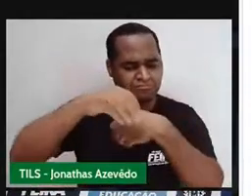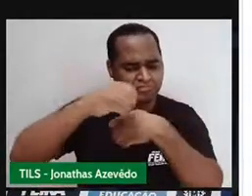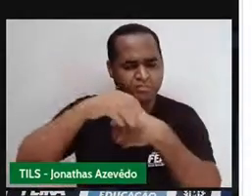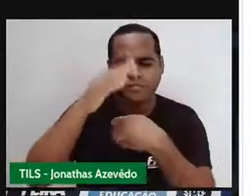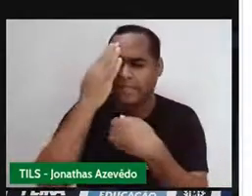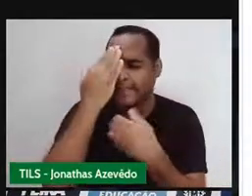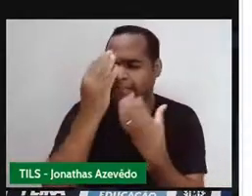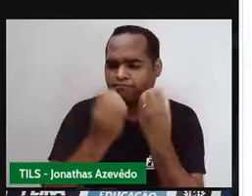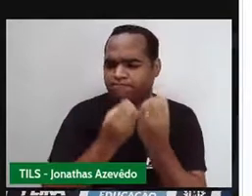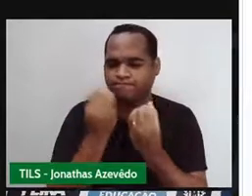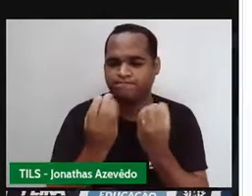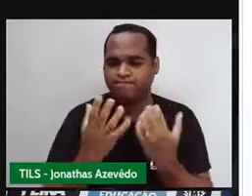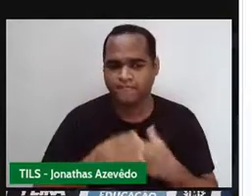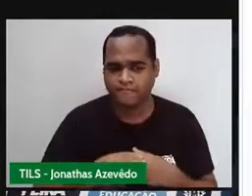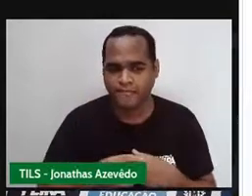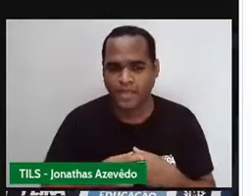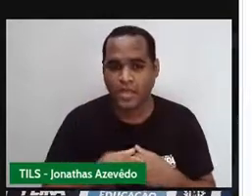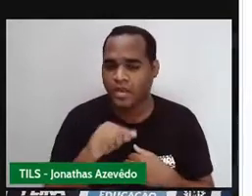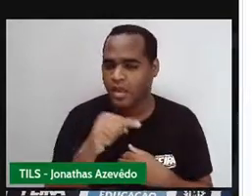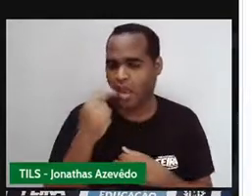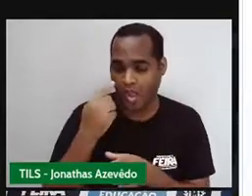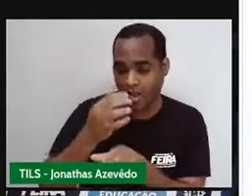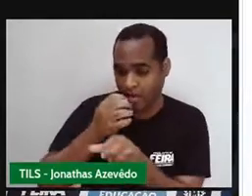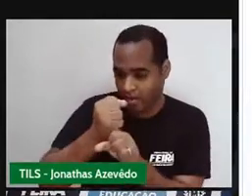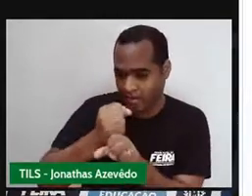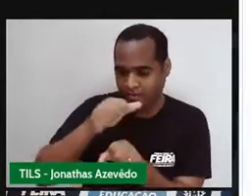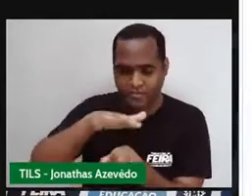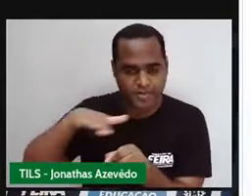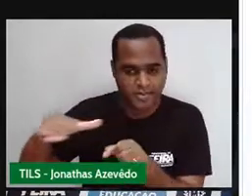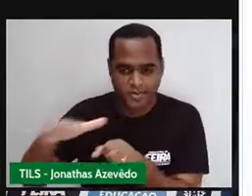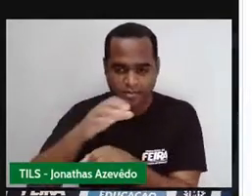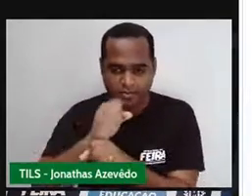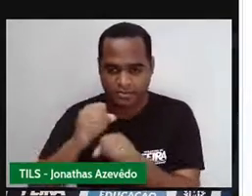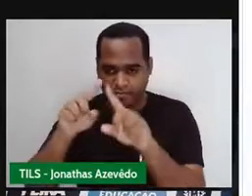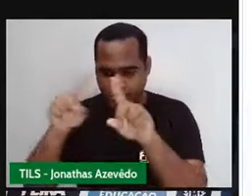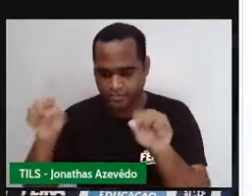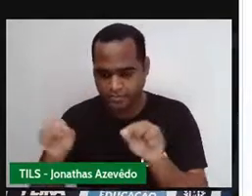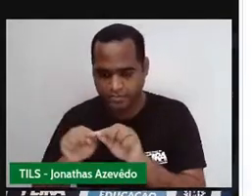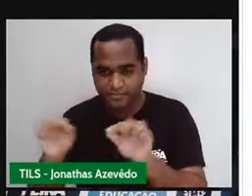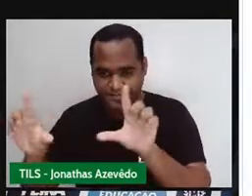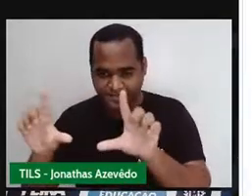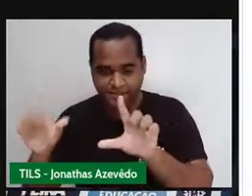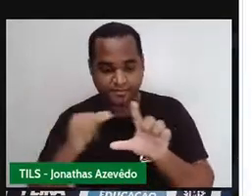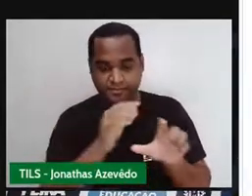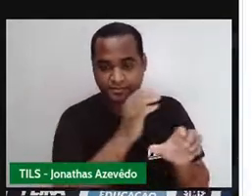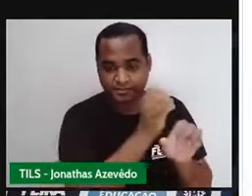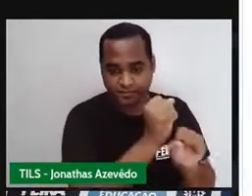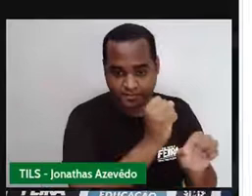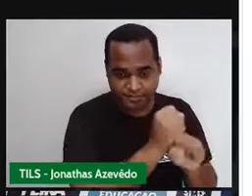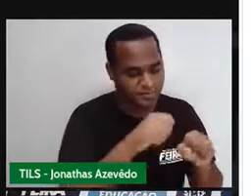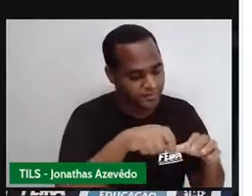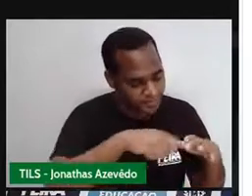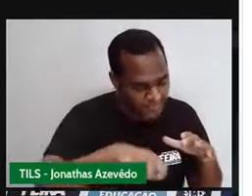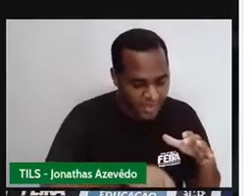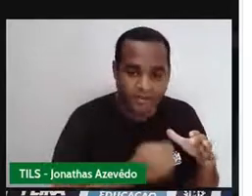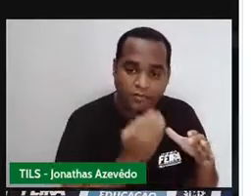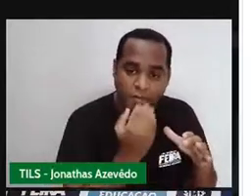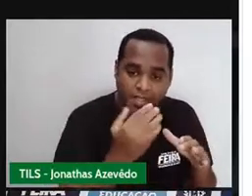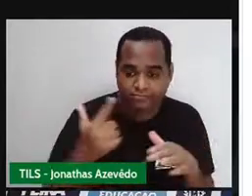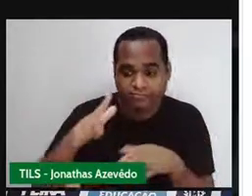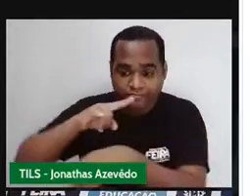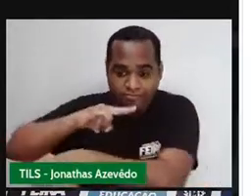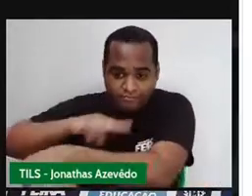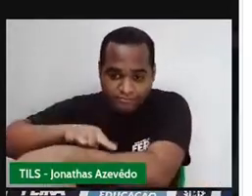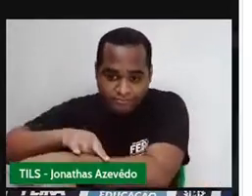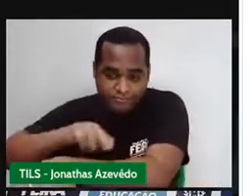entender o que se a gente calcular a área da sala a área da cozinha a área do banheiro